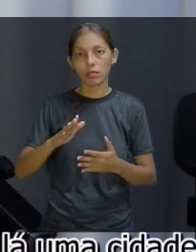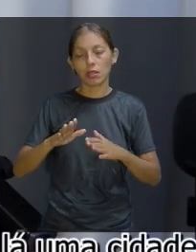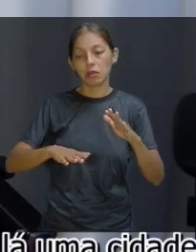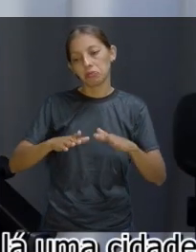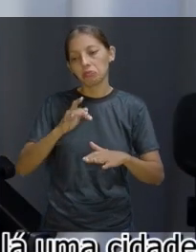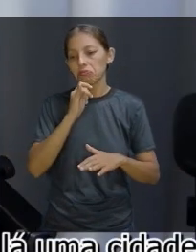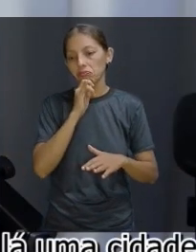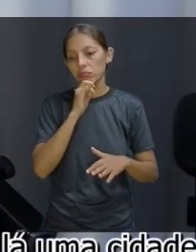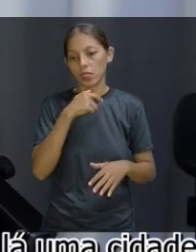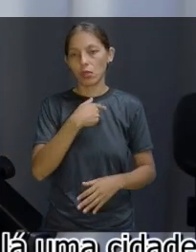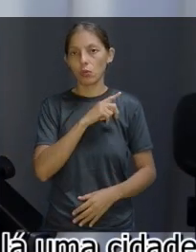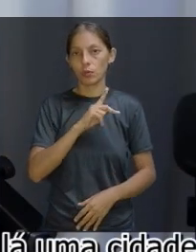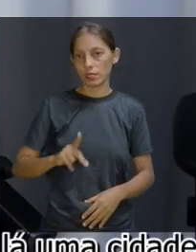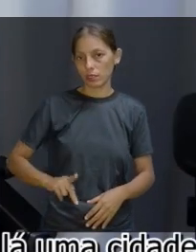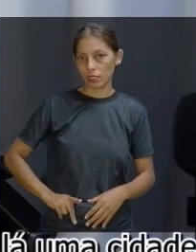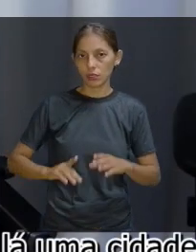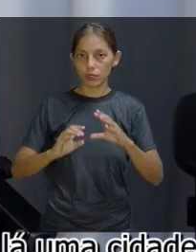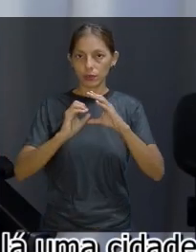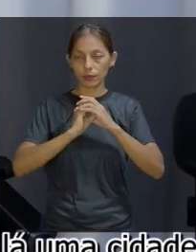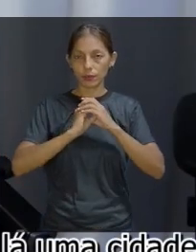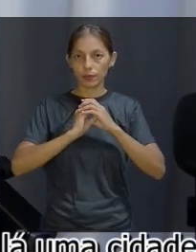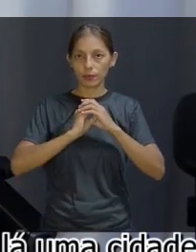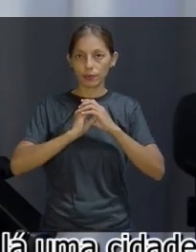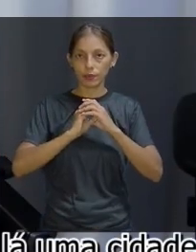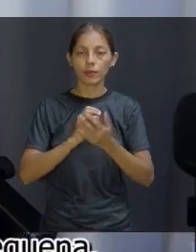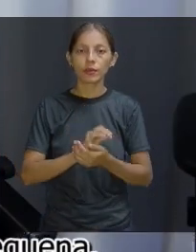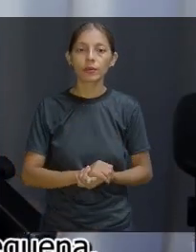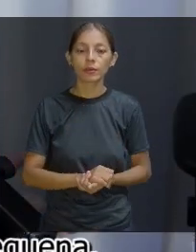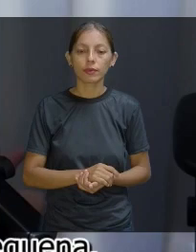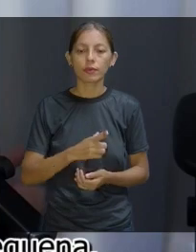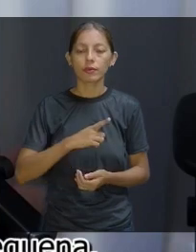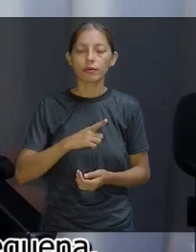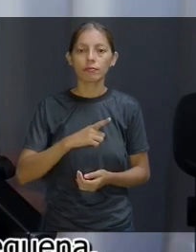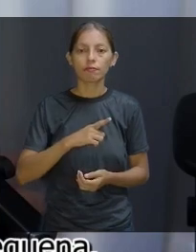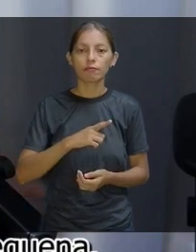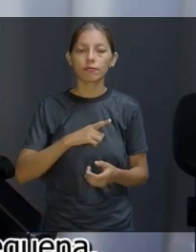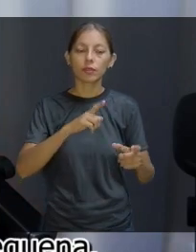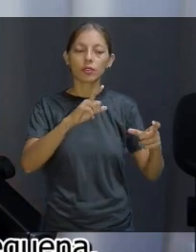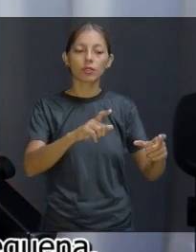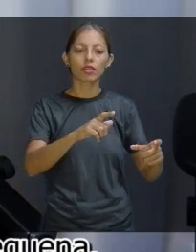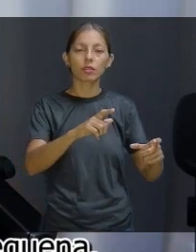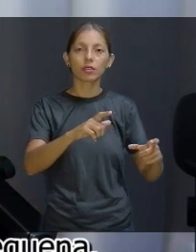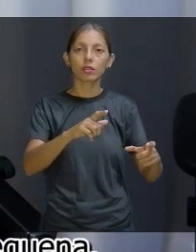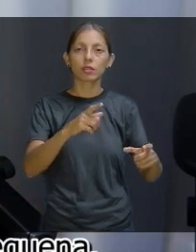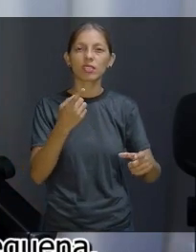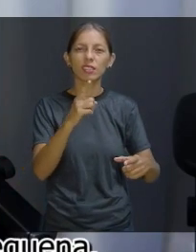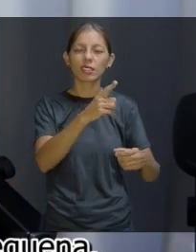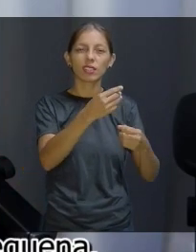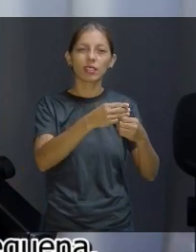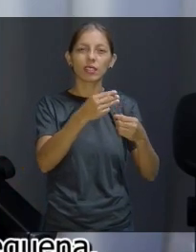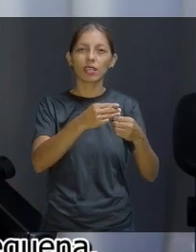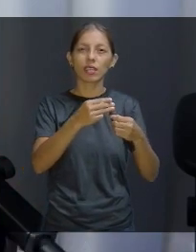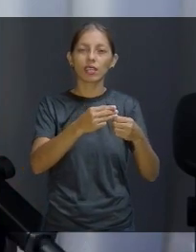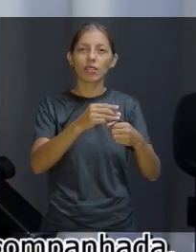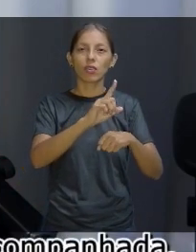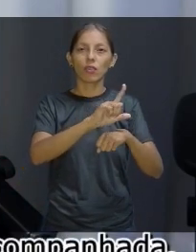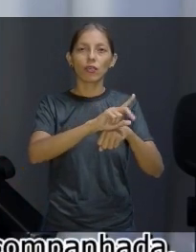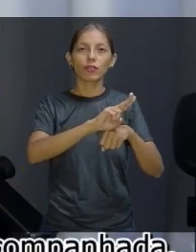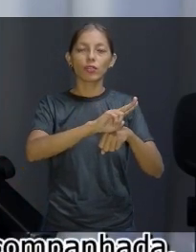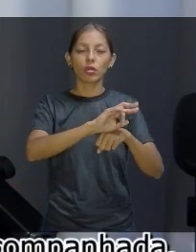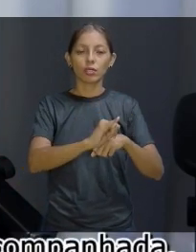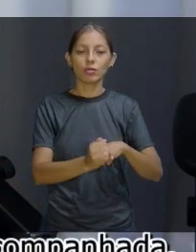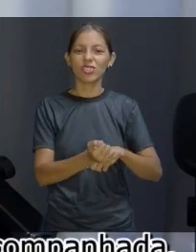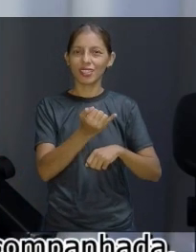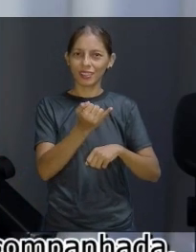sou presidente do Tribunal do Amapá, eu tenho lá uma cidade chamada Vitória do Jari, que a população é pequena. É claro